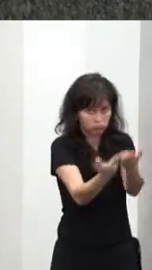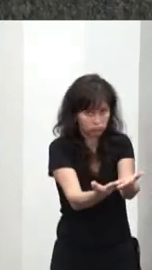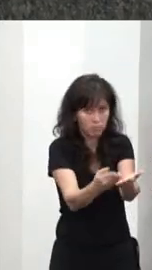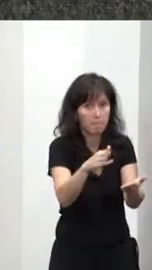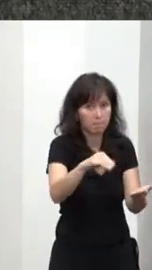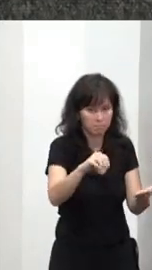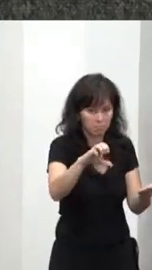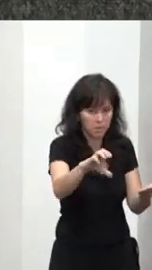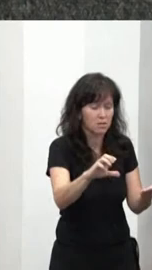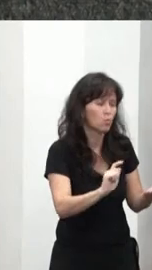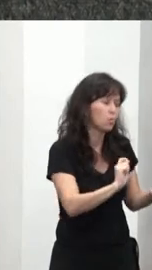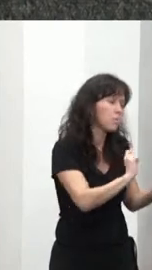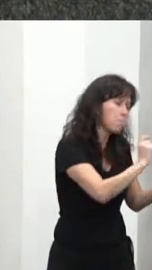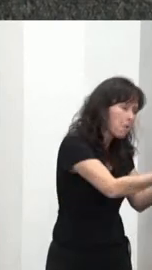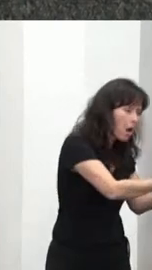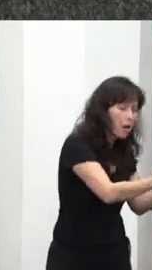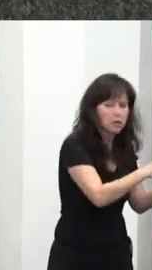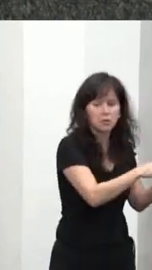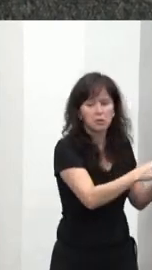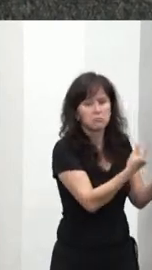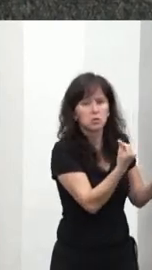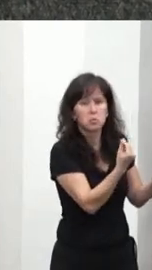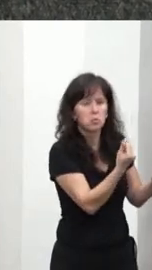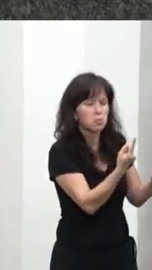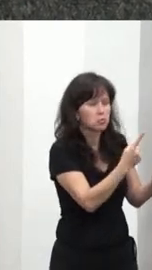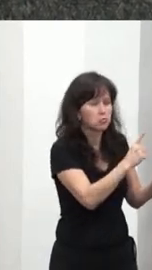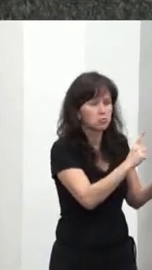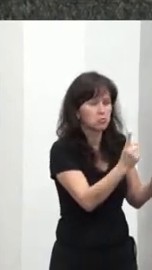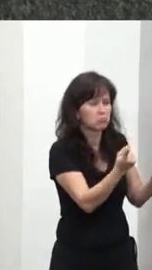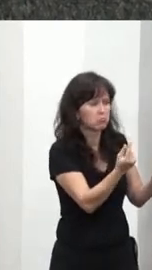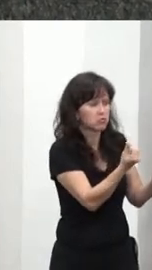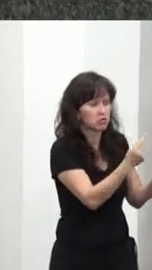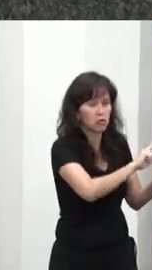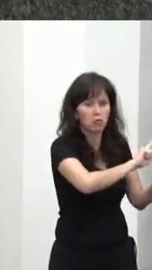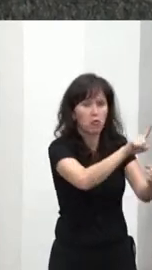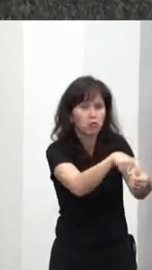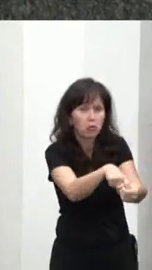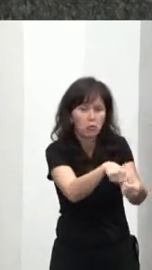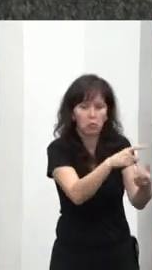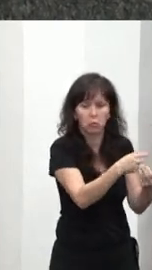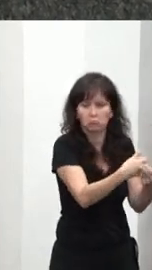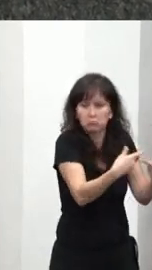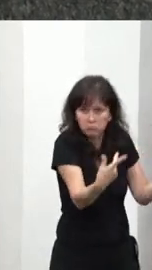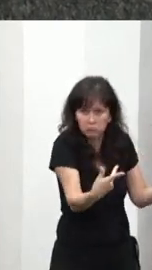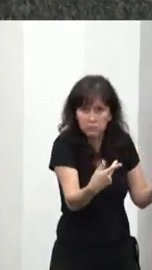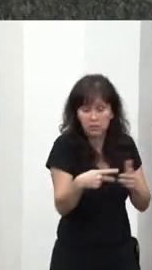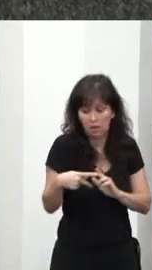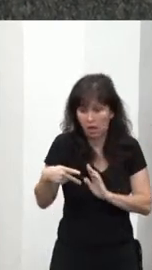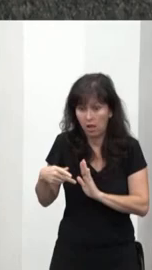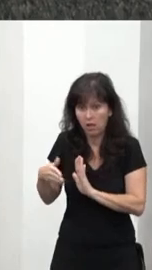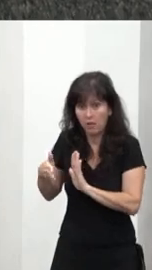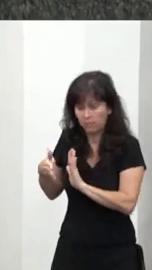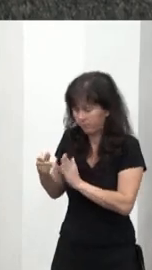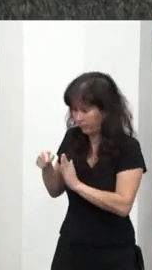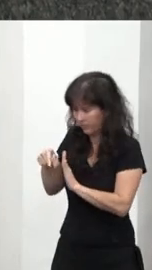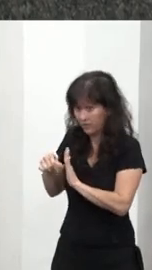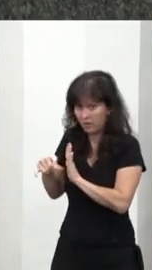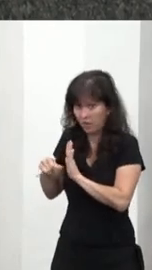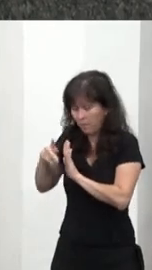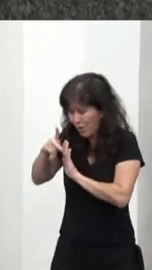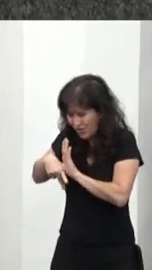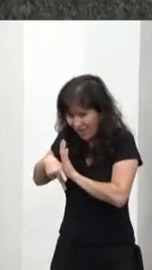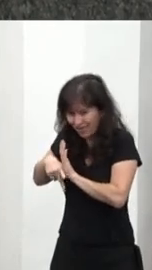conciliação Sobrou um recurso ali que voltou devolve R1 e a prestação de conta dois projetos seguem regras do edital